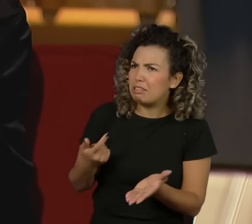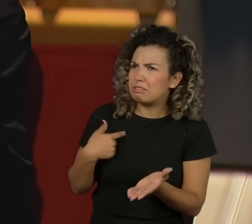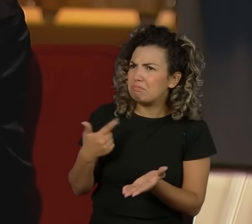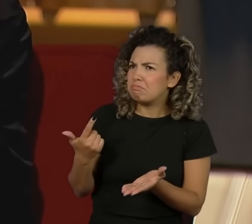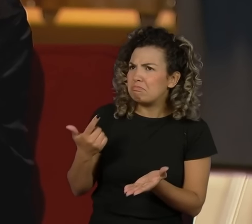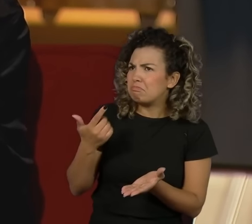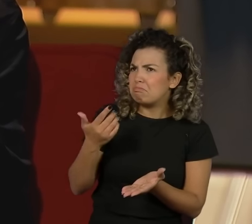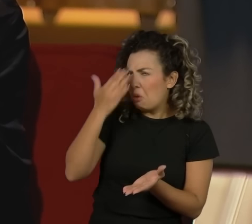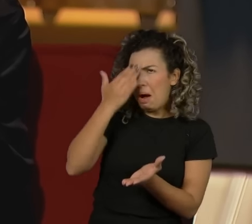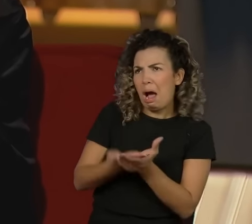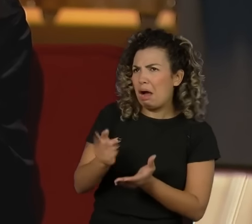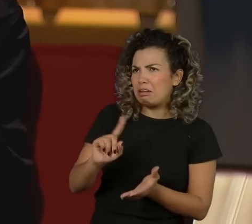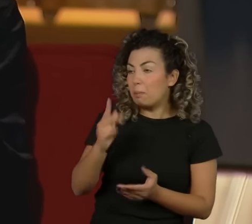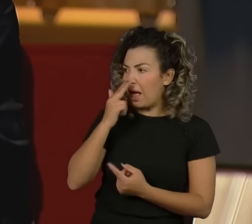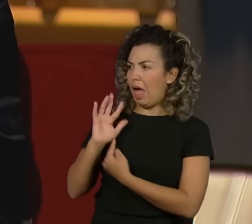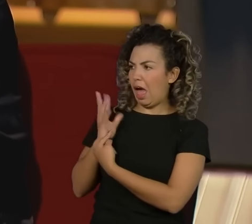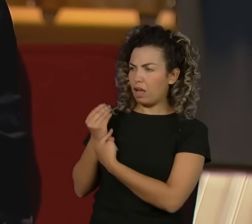artista